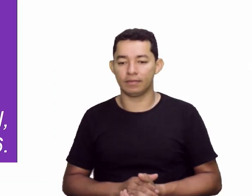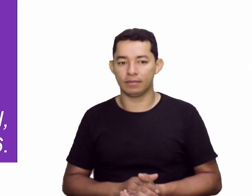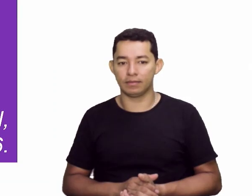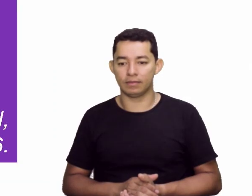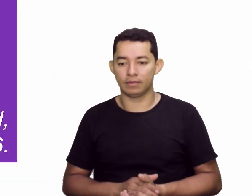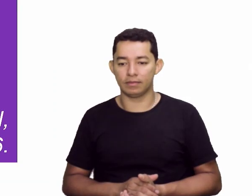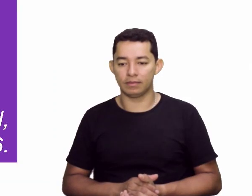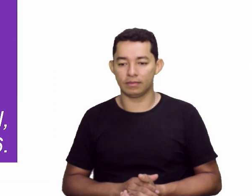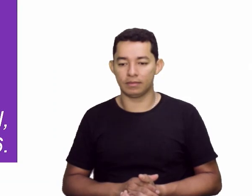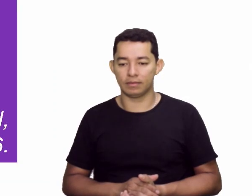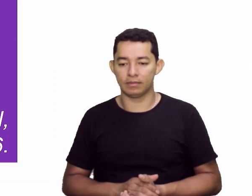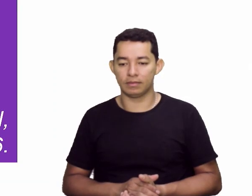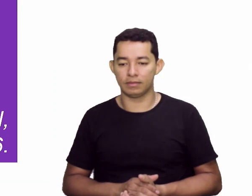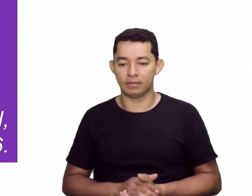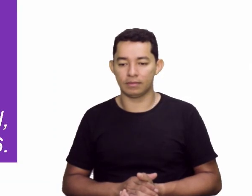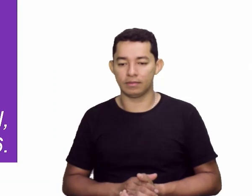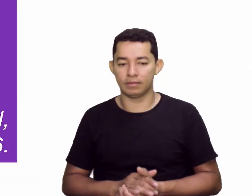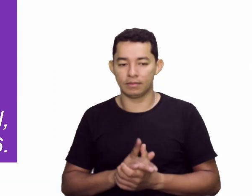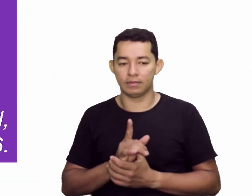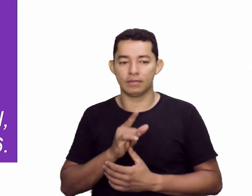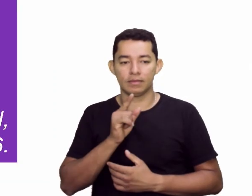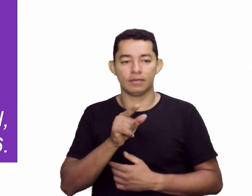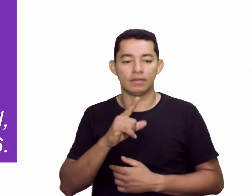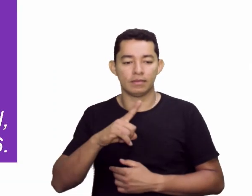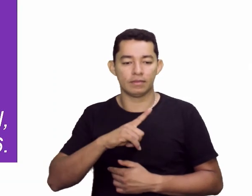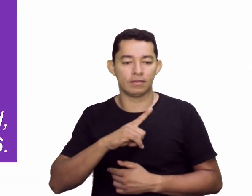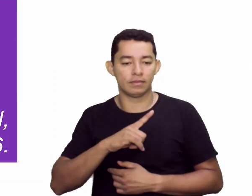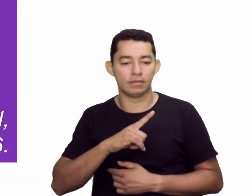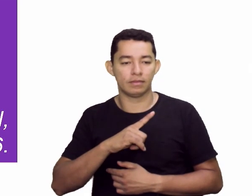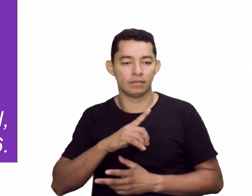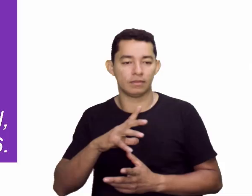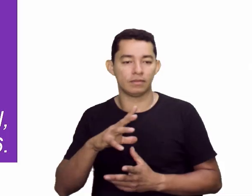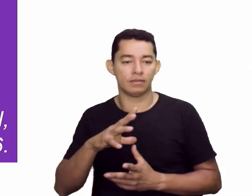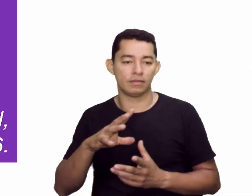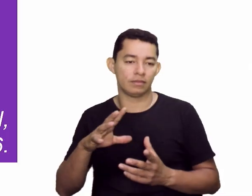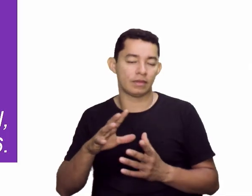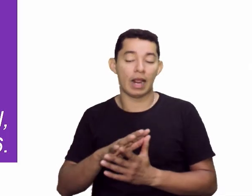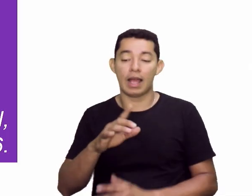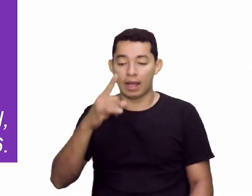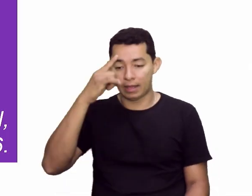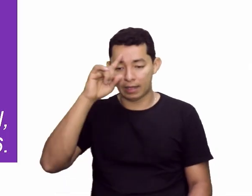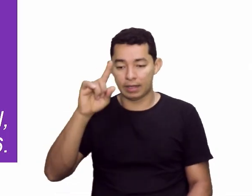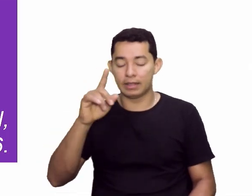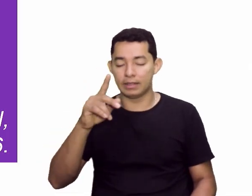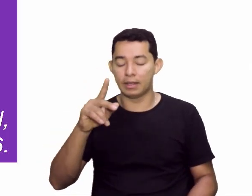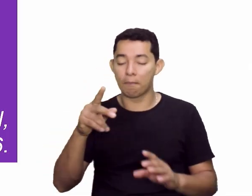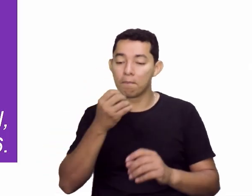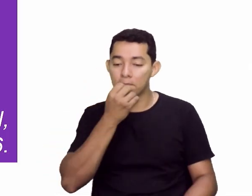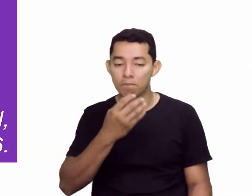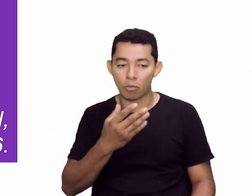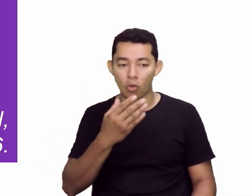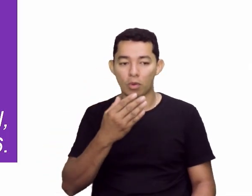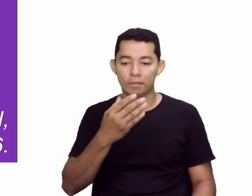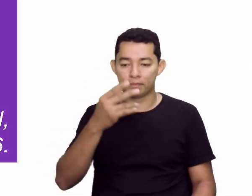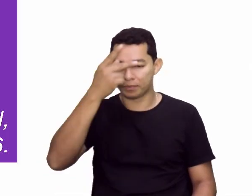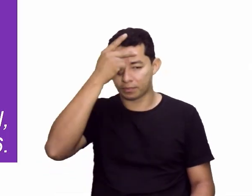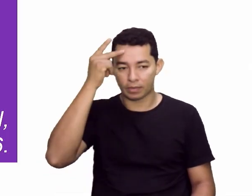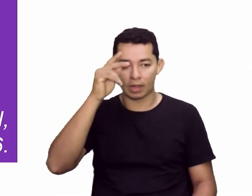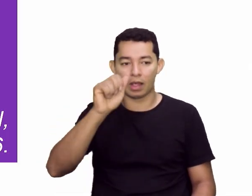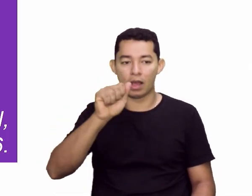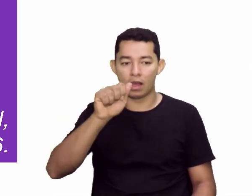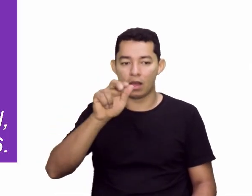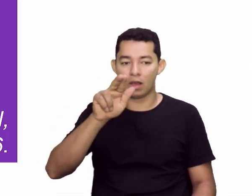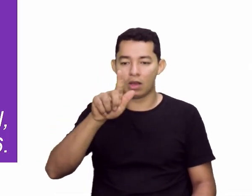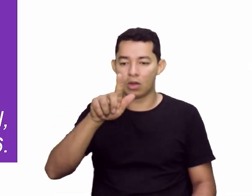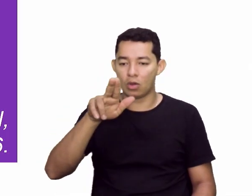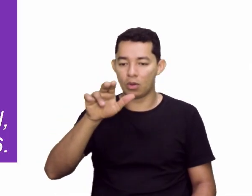tá? Aí vem uma sensacional ideia do Augusto Boal, que é o teatro do oprimido,